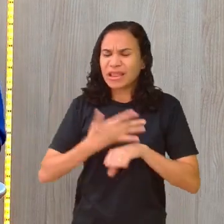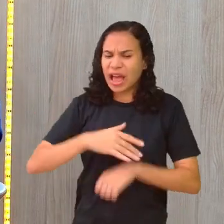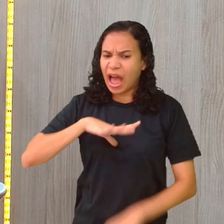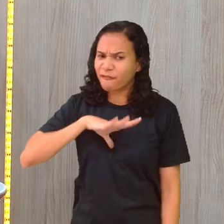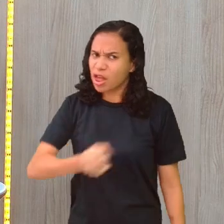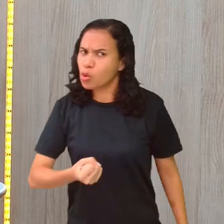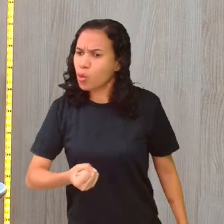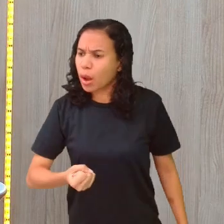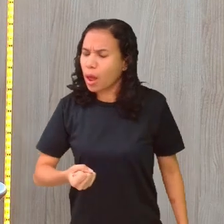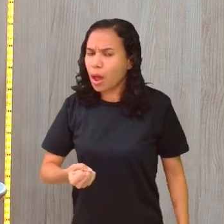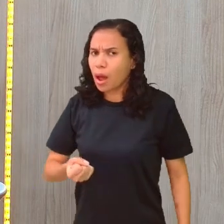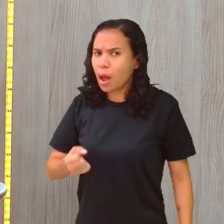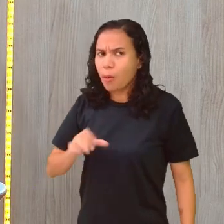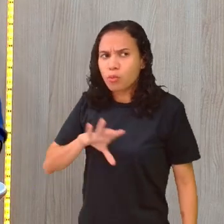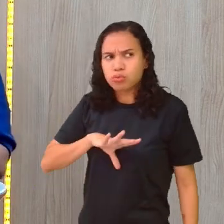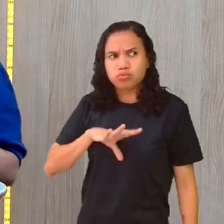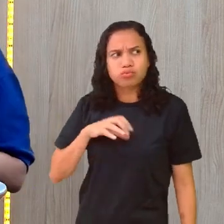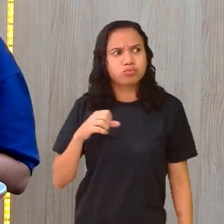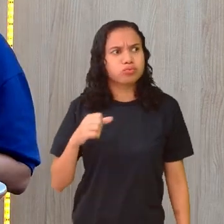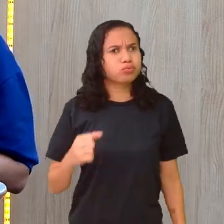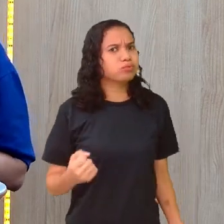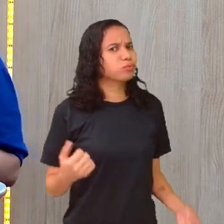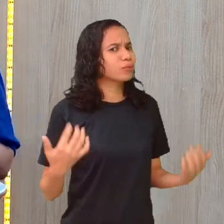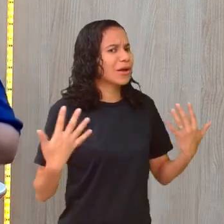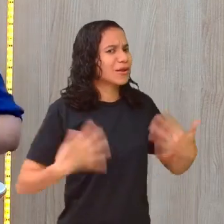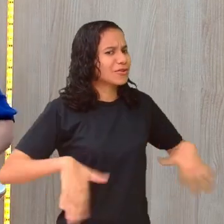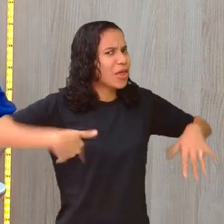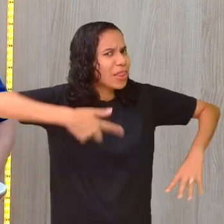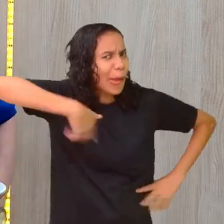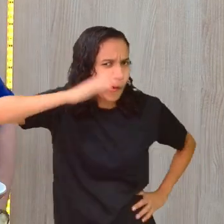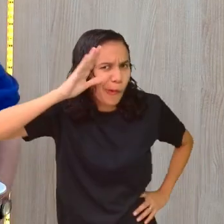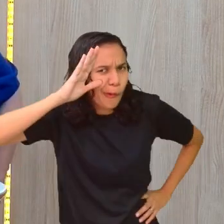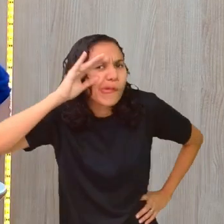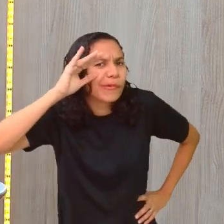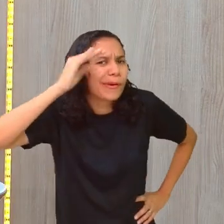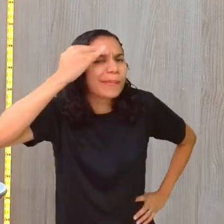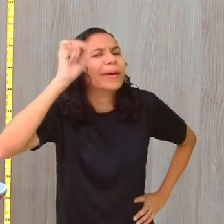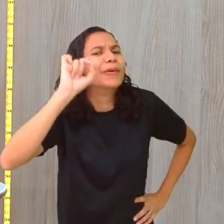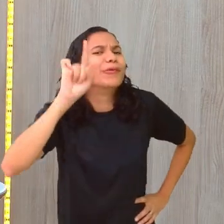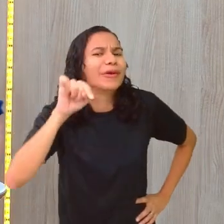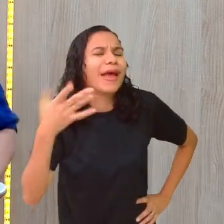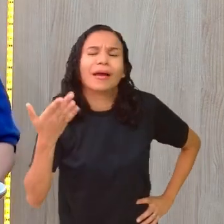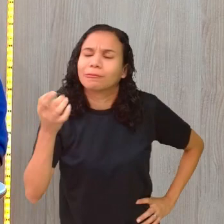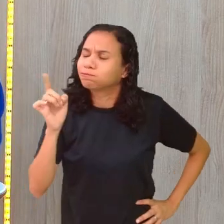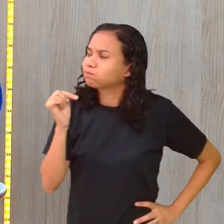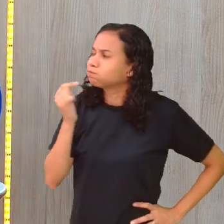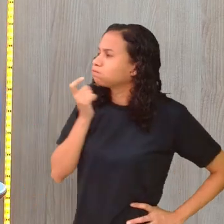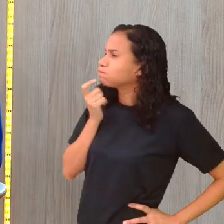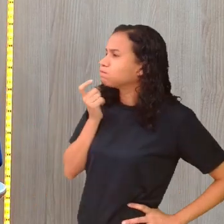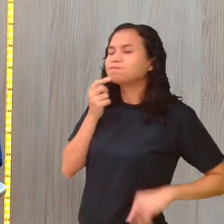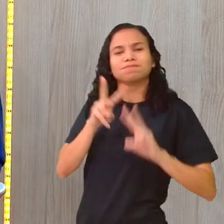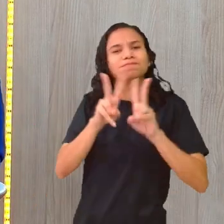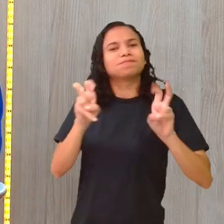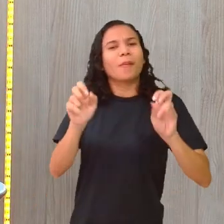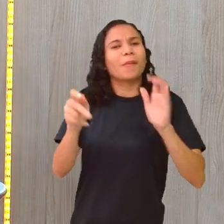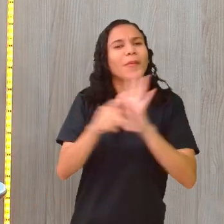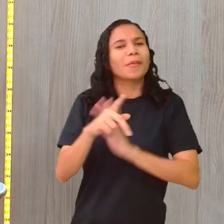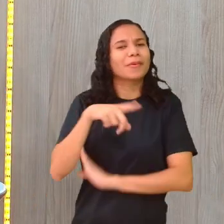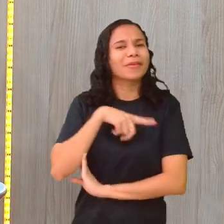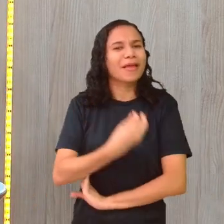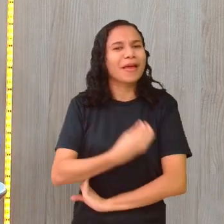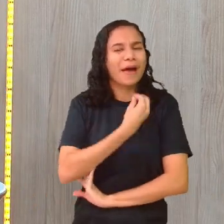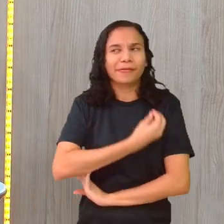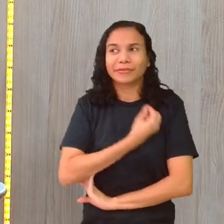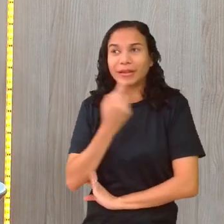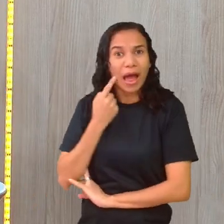corporais de aventuras, professor? Gente, tô curiosíssima para saber, né, disso aí, viu?